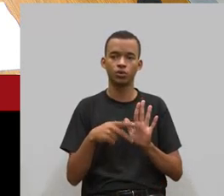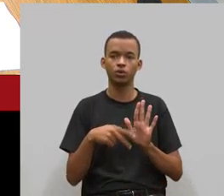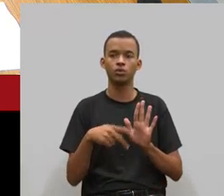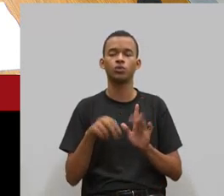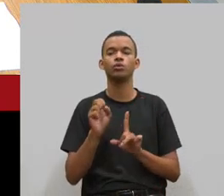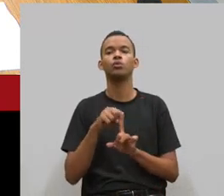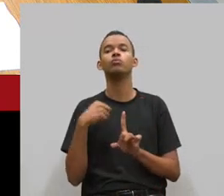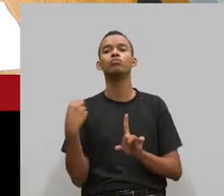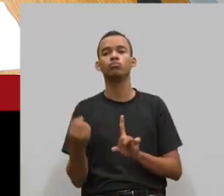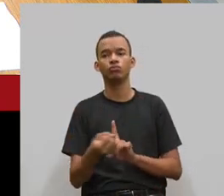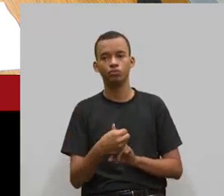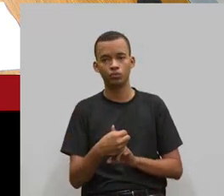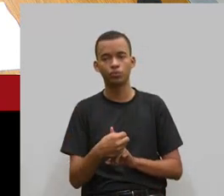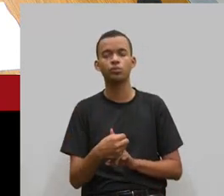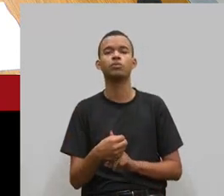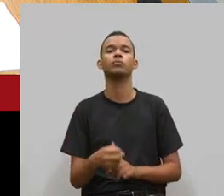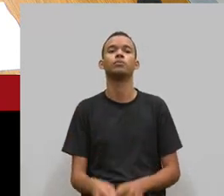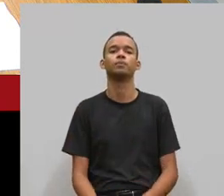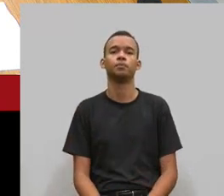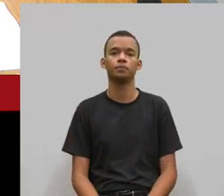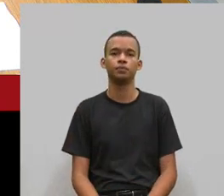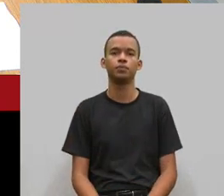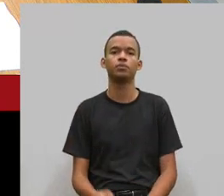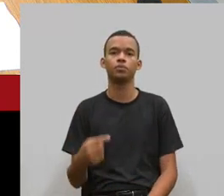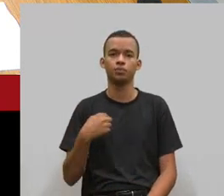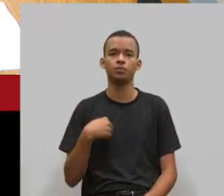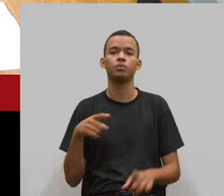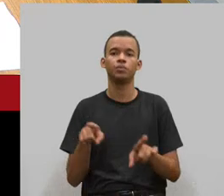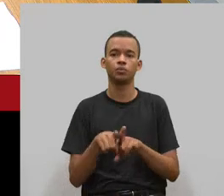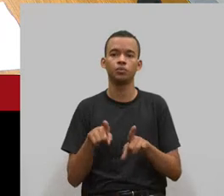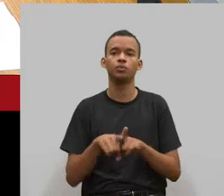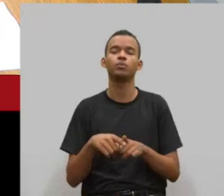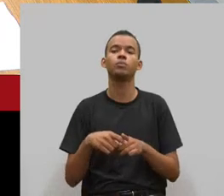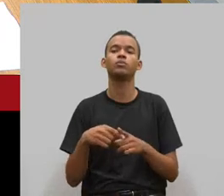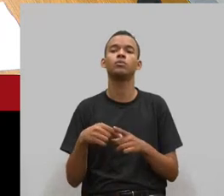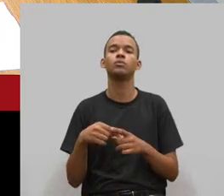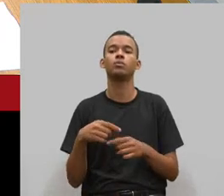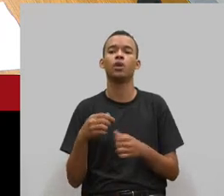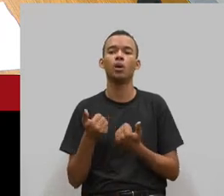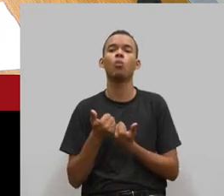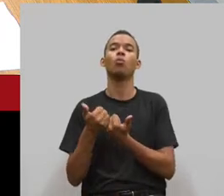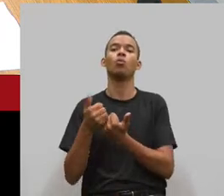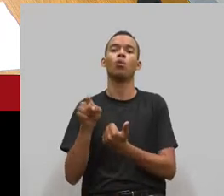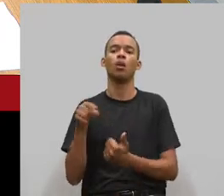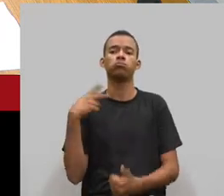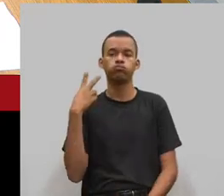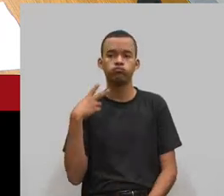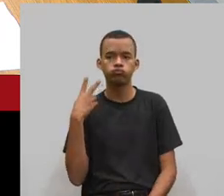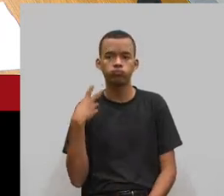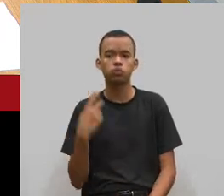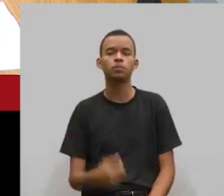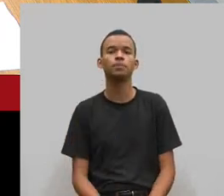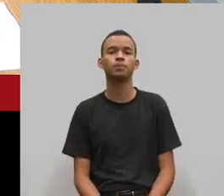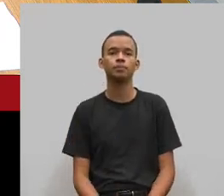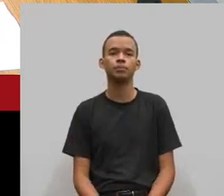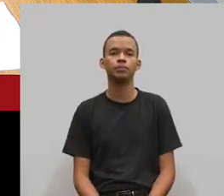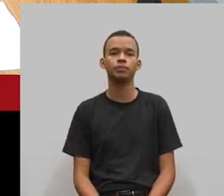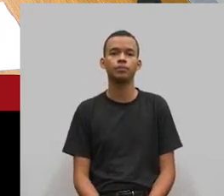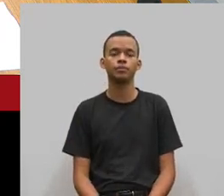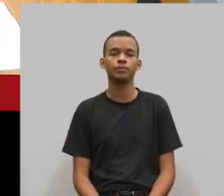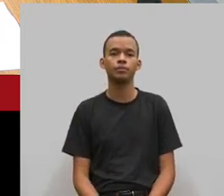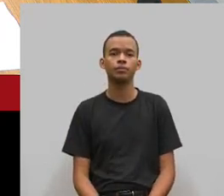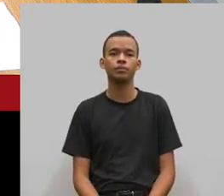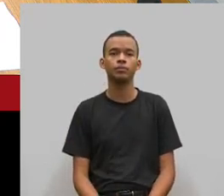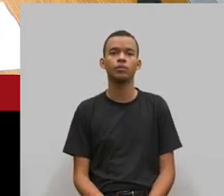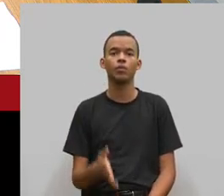Como naara faz do meu partido Tenho orgulho e eu quero começar minha fala falando o seguinte a minha admiração paraa deputada